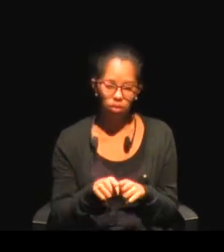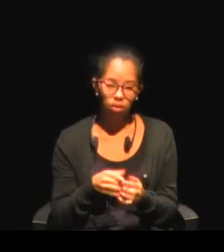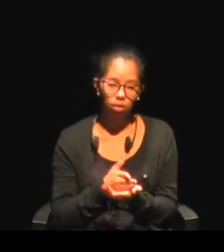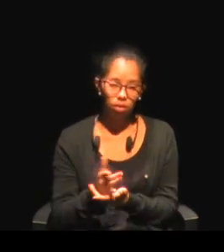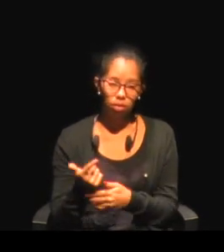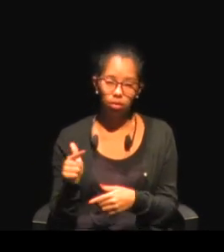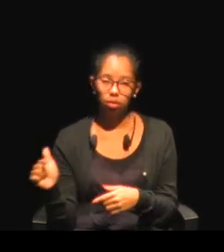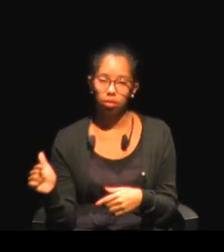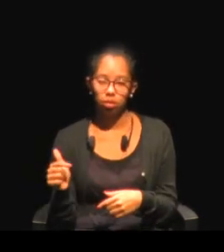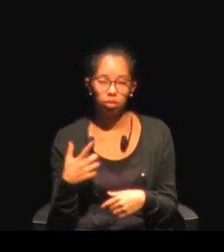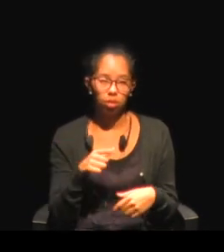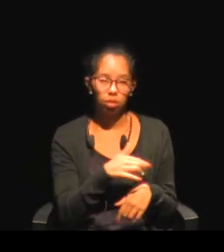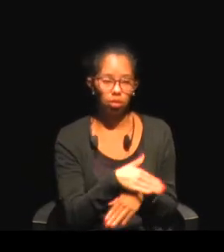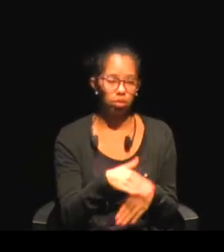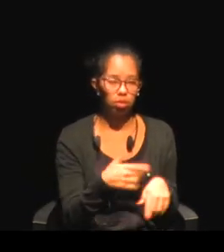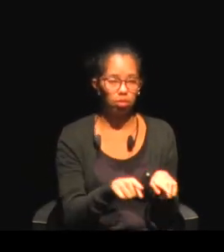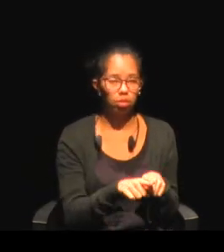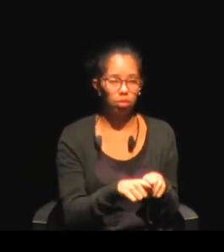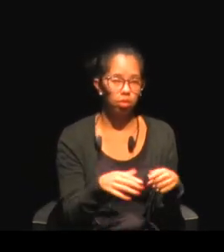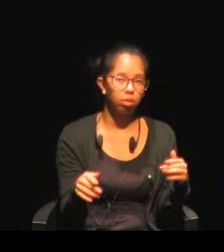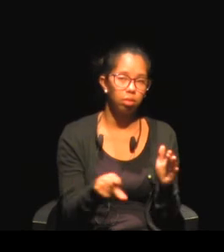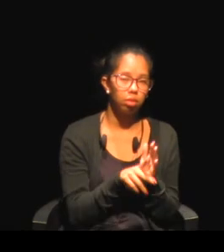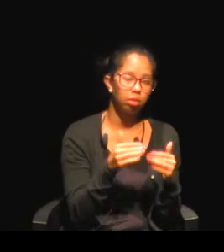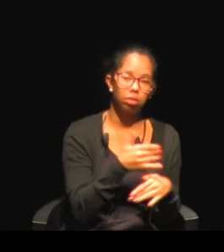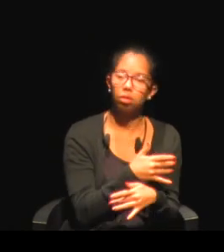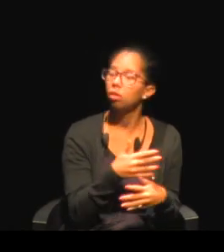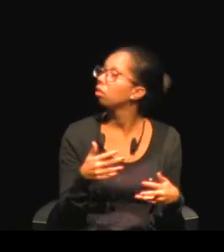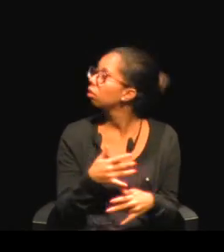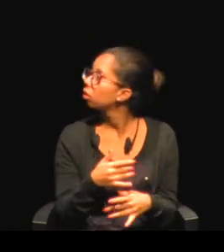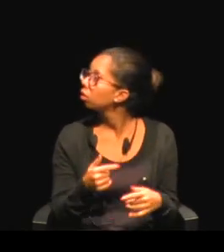Essa é a nossa proposta, na verdade, né? Essa modulação, ela